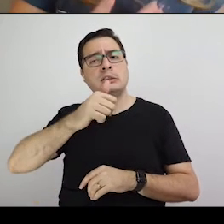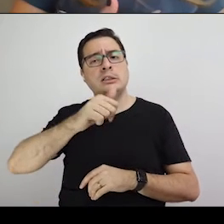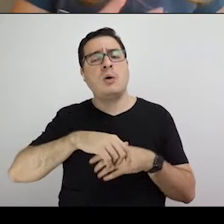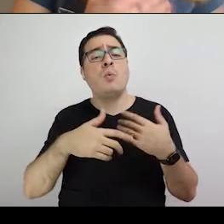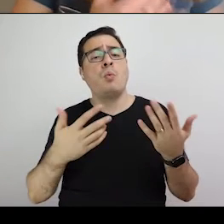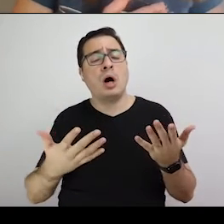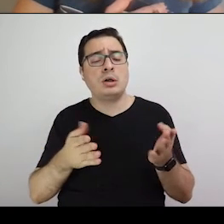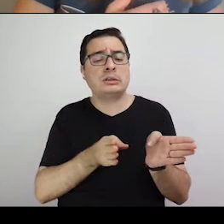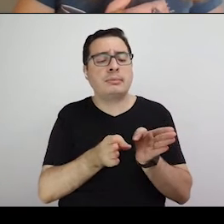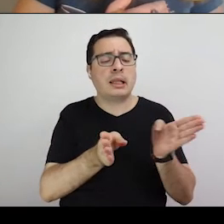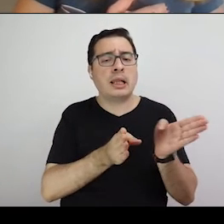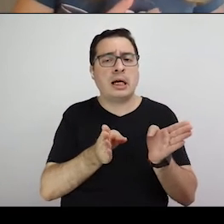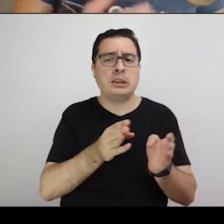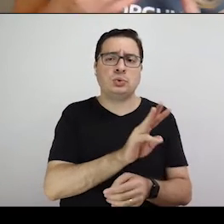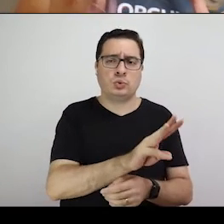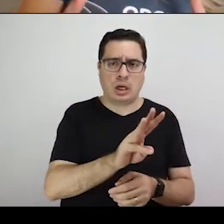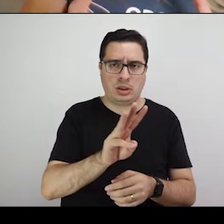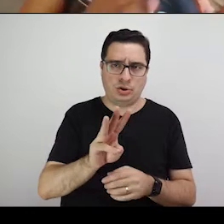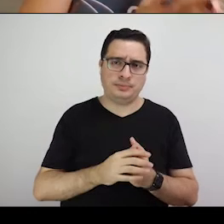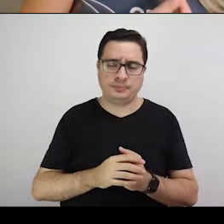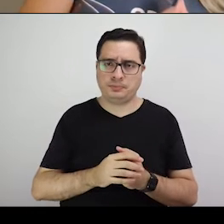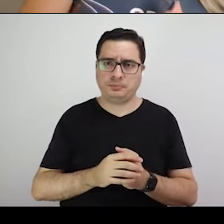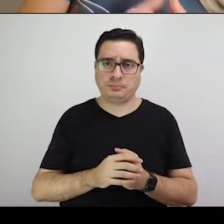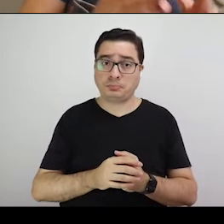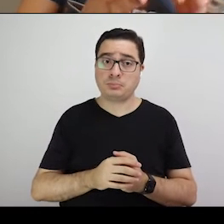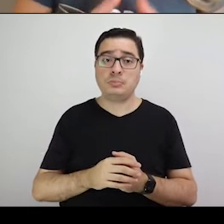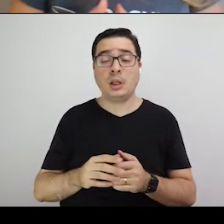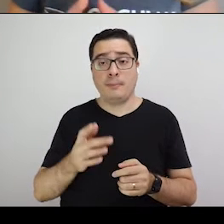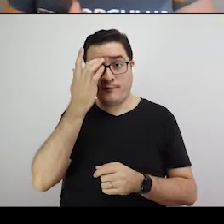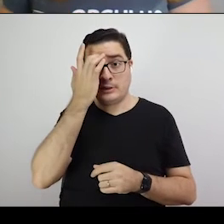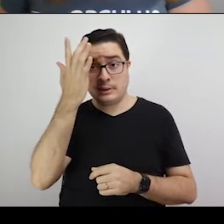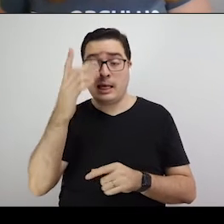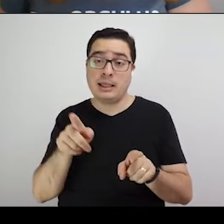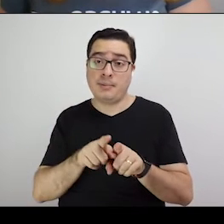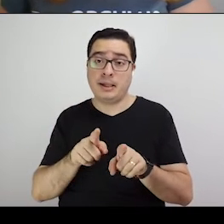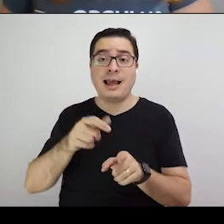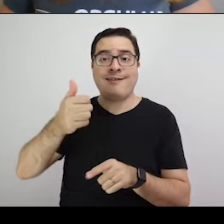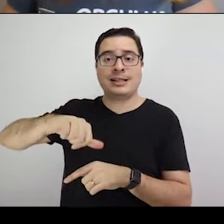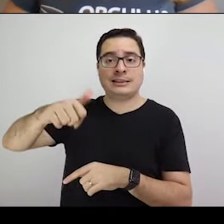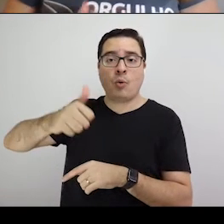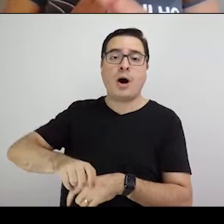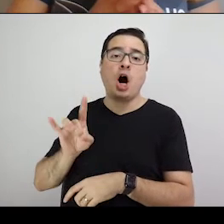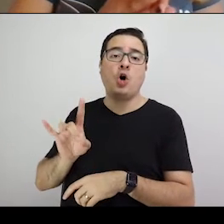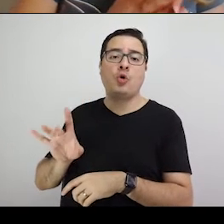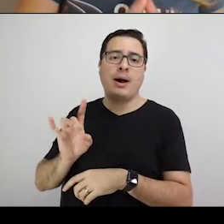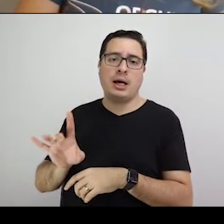de acessibilidade desse site. E, para facilitar, nós temos a avaliação automática, né,